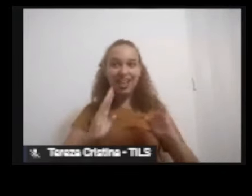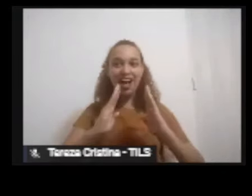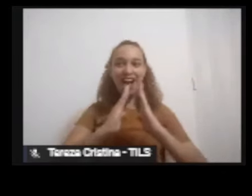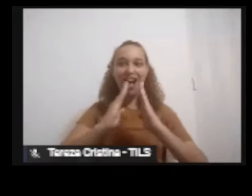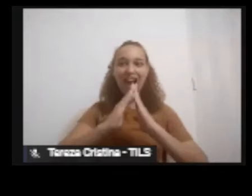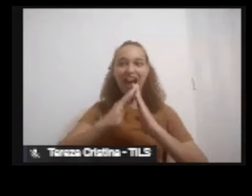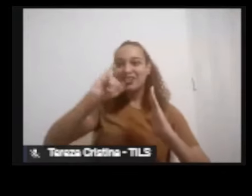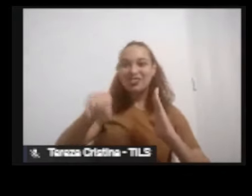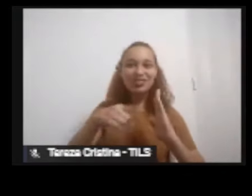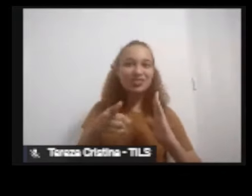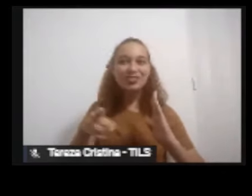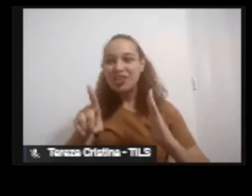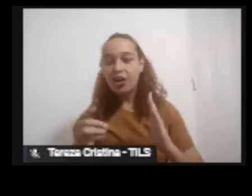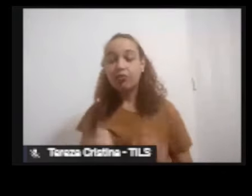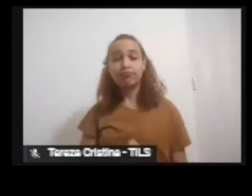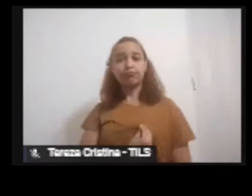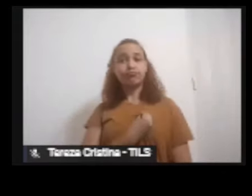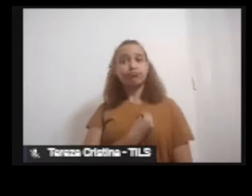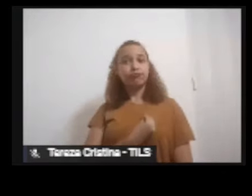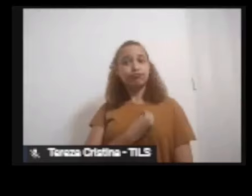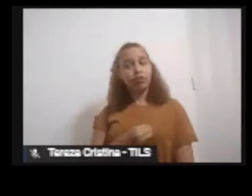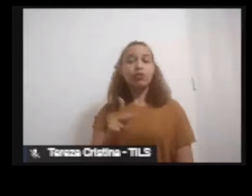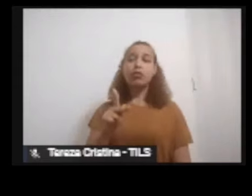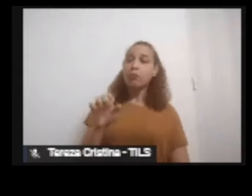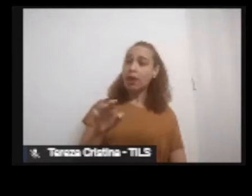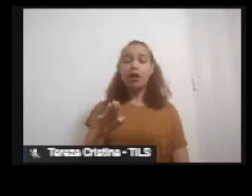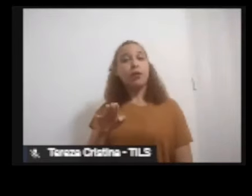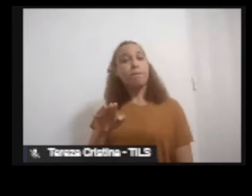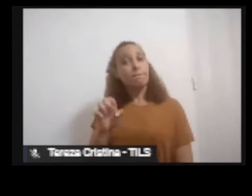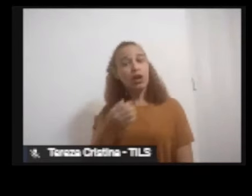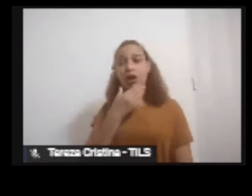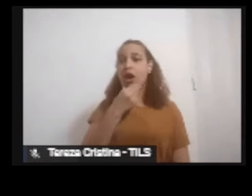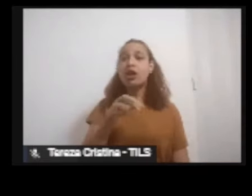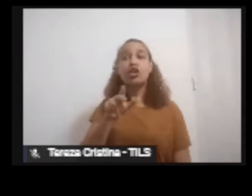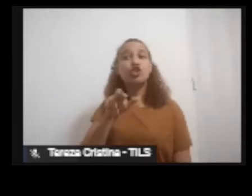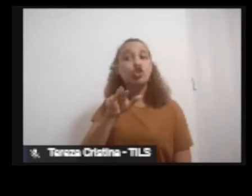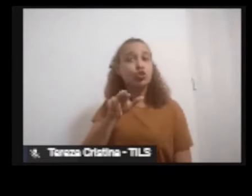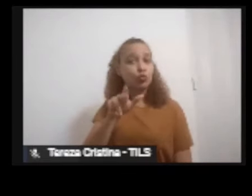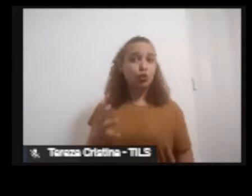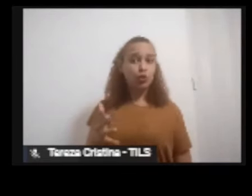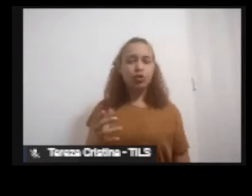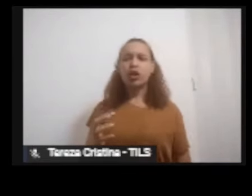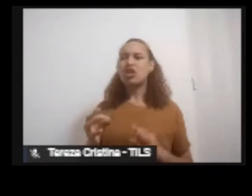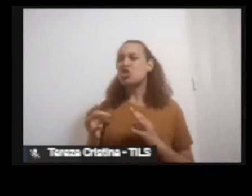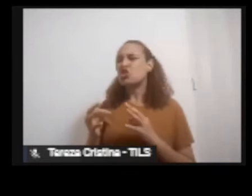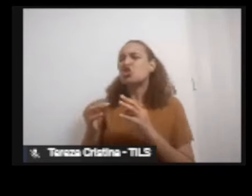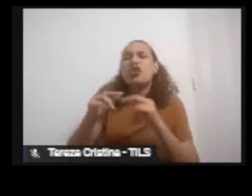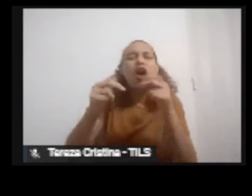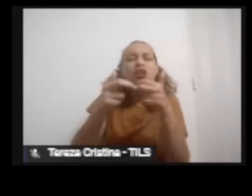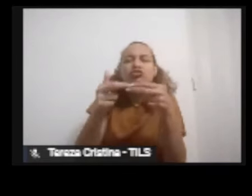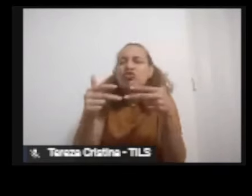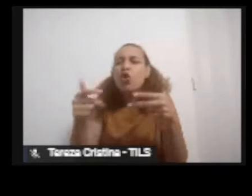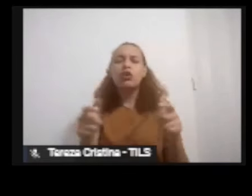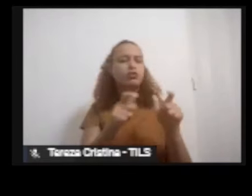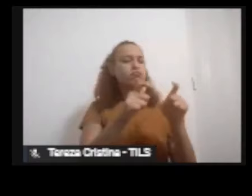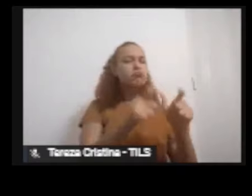que morava com seus pais e com seu irmão, e onde tudo tinha seu lugar. Até